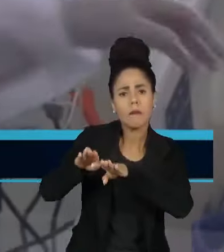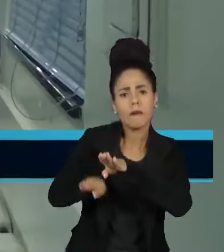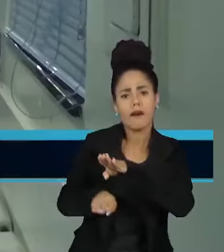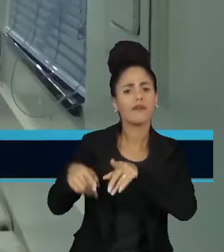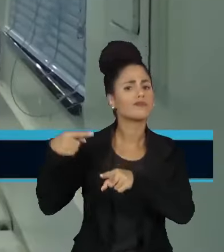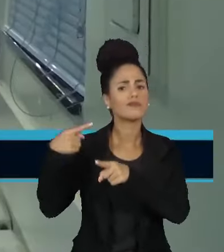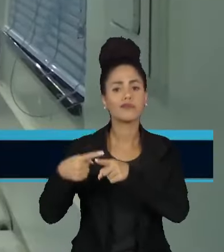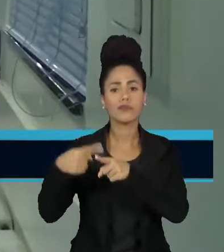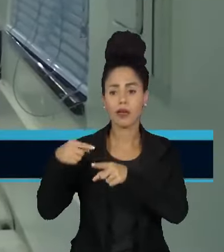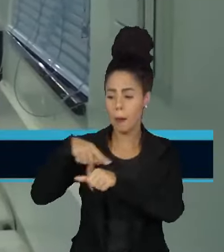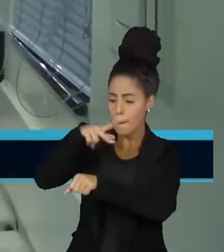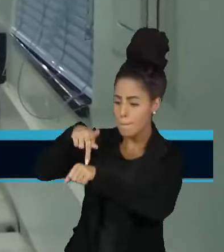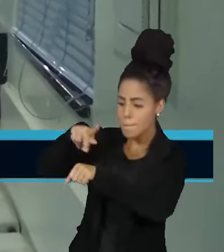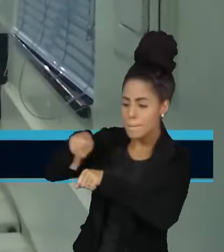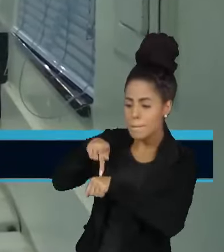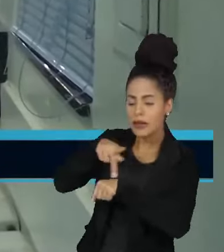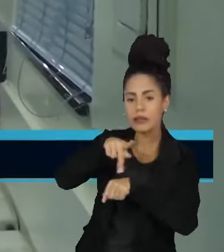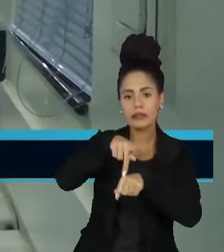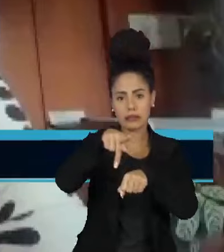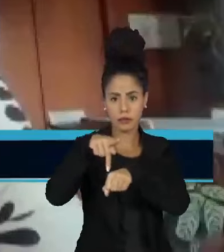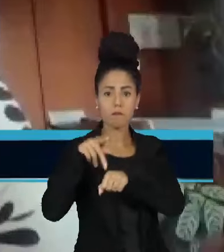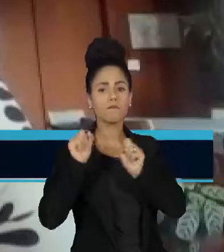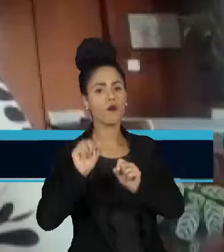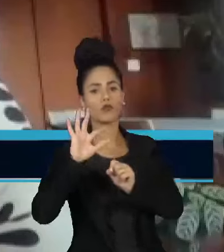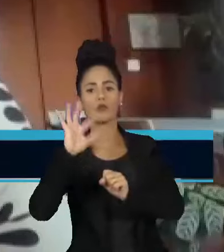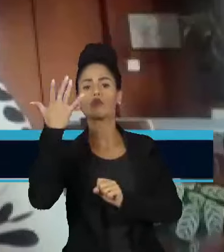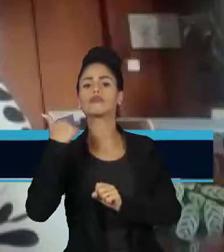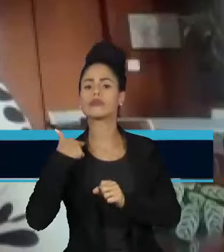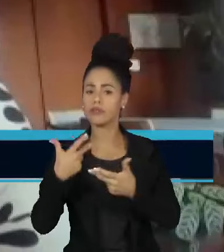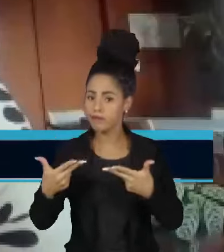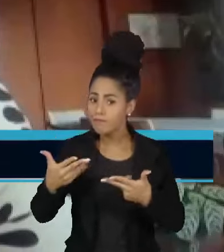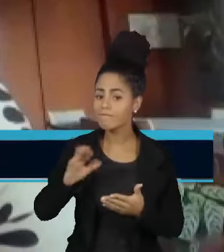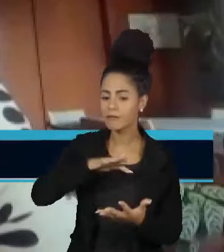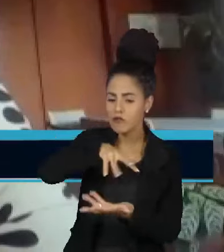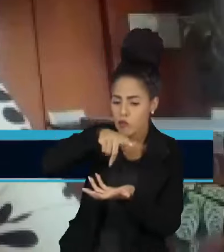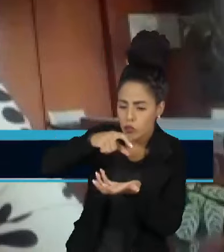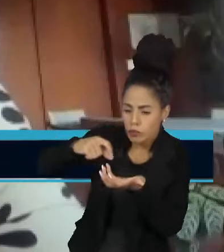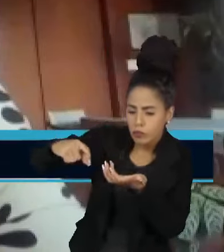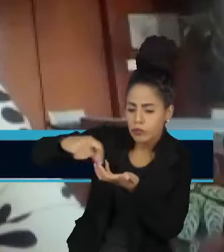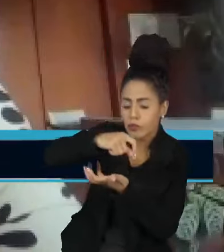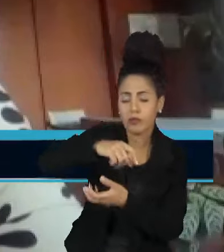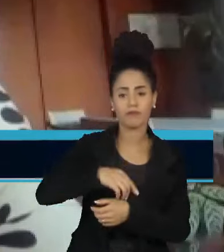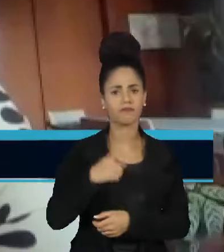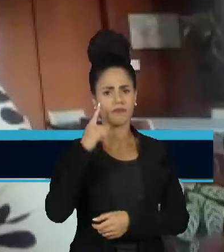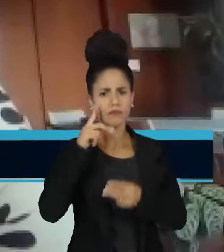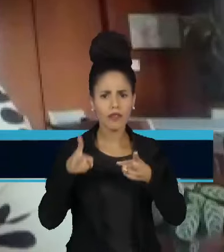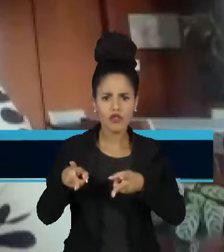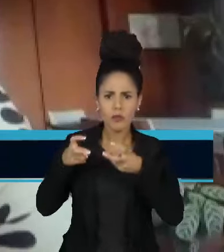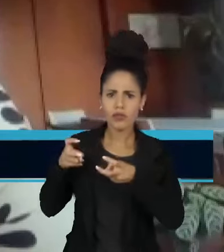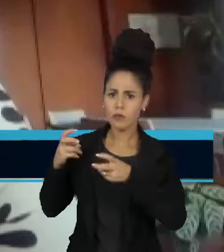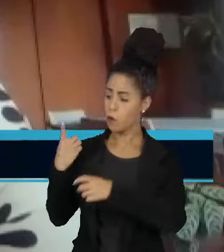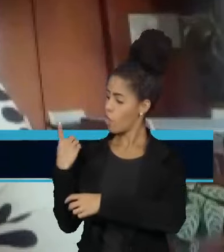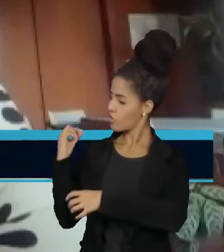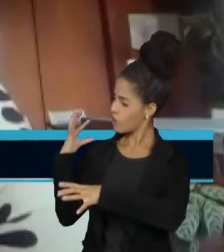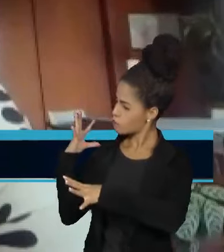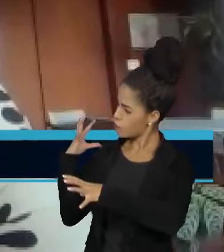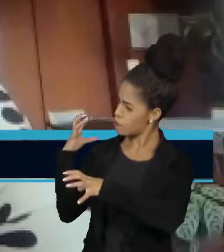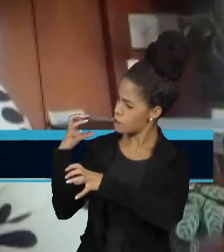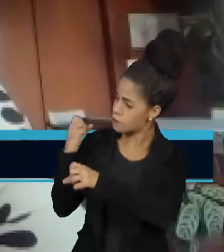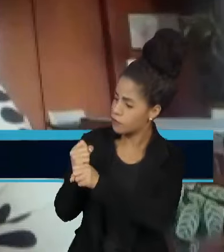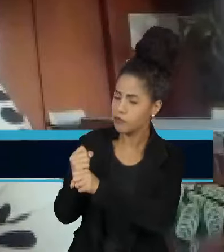comparação entre países e continentes. A gente vê, por exemplo, nos últimos 10 anos,